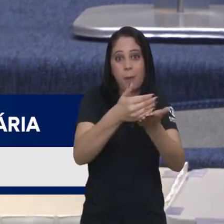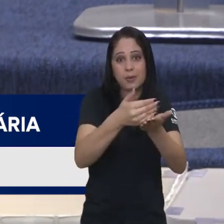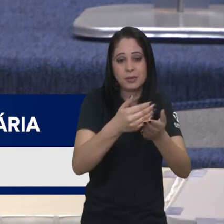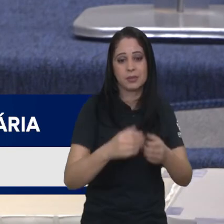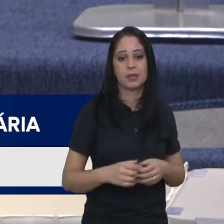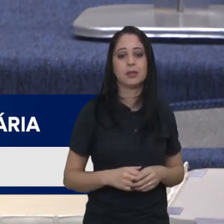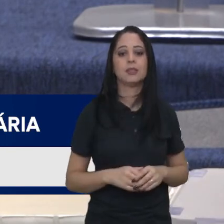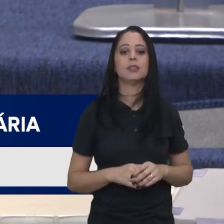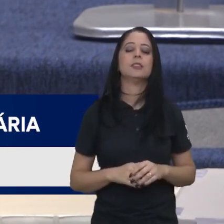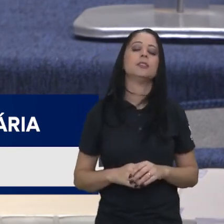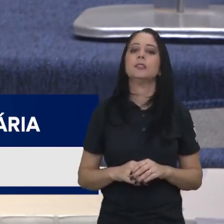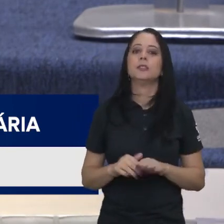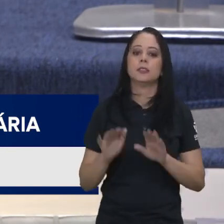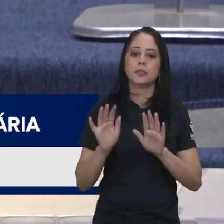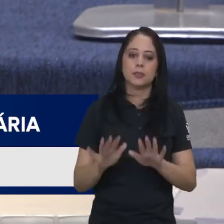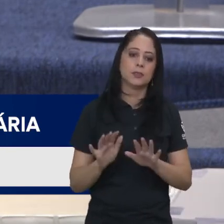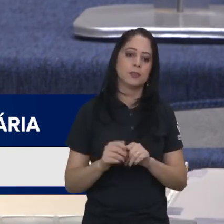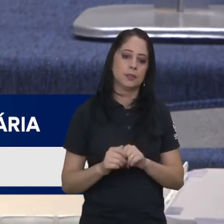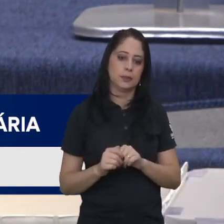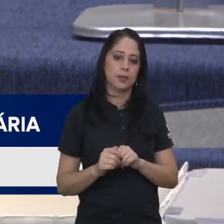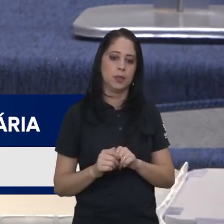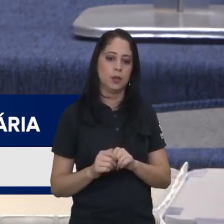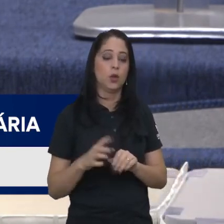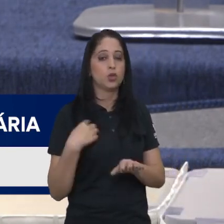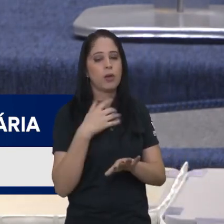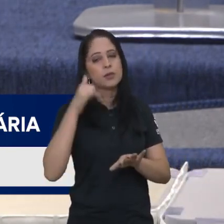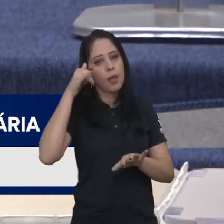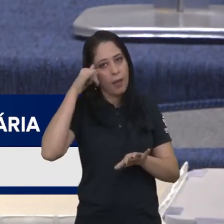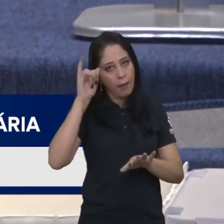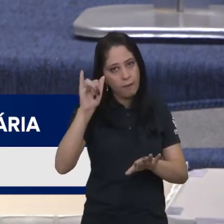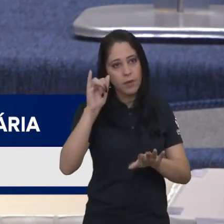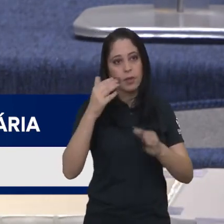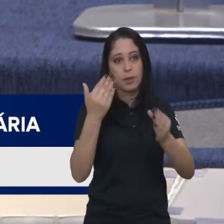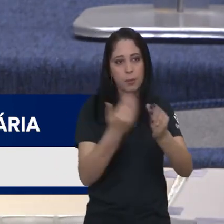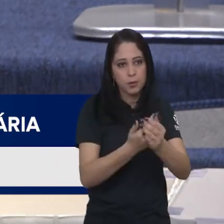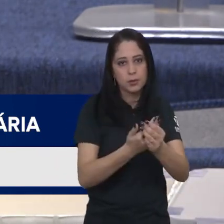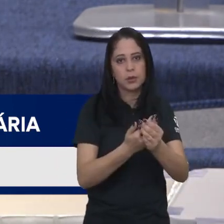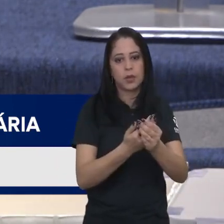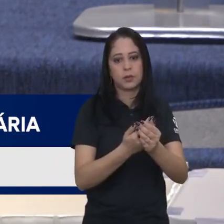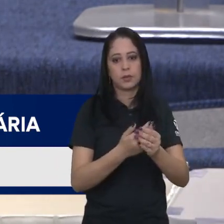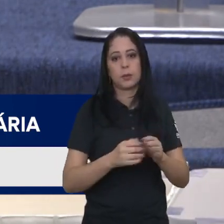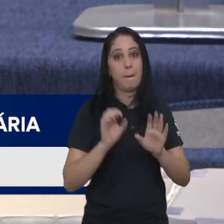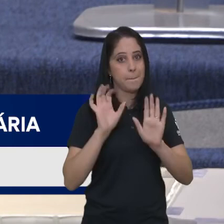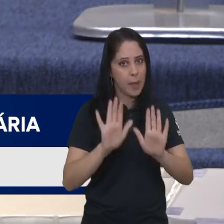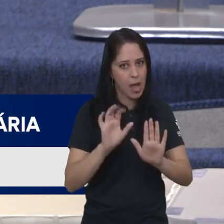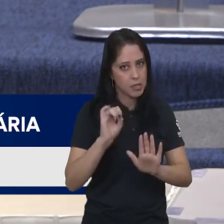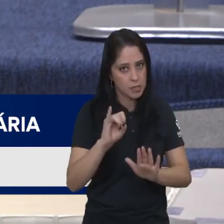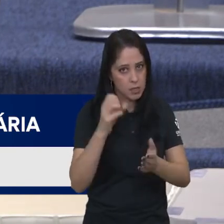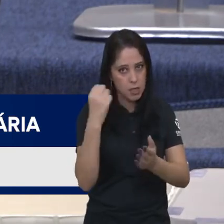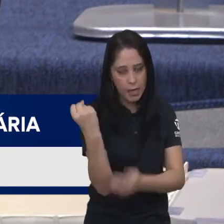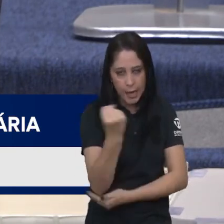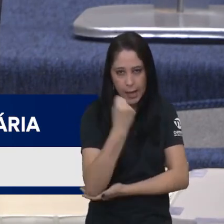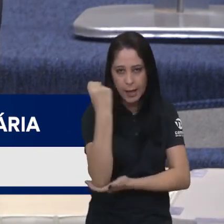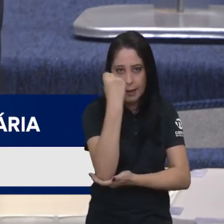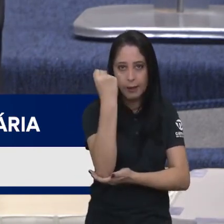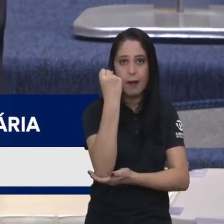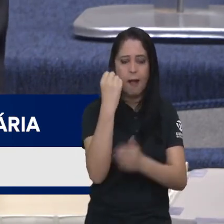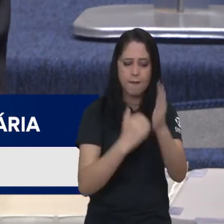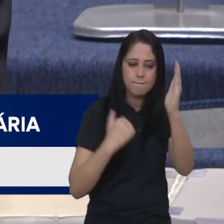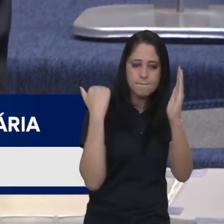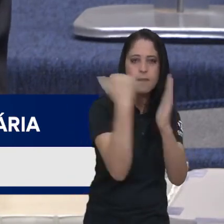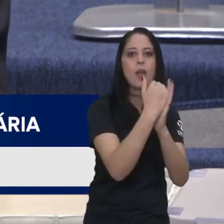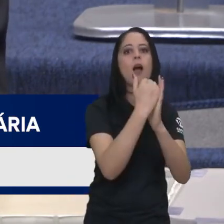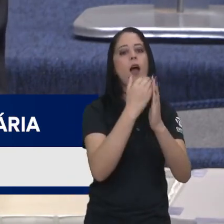administração do Executivo. Então, assim, a gente evita essas ações, só entra em casos extremos, como esses casos. dessas ações,